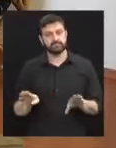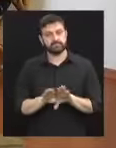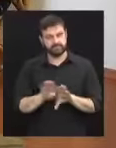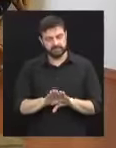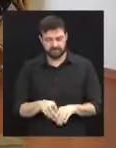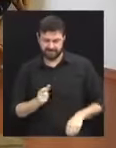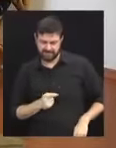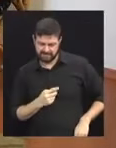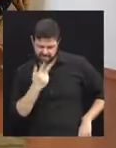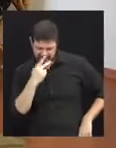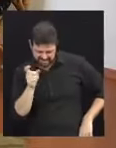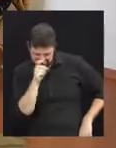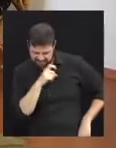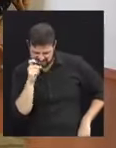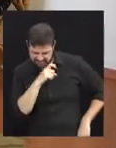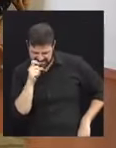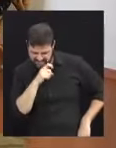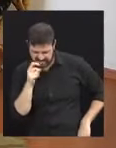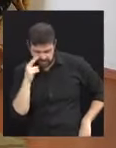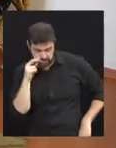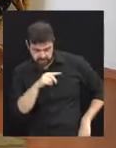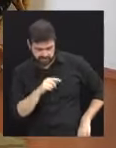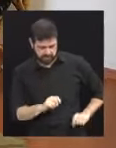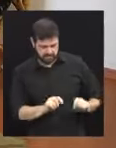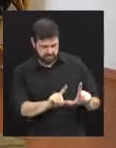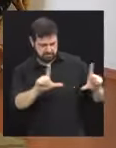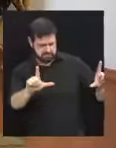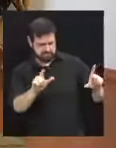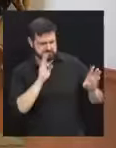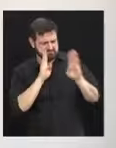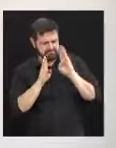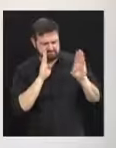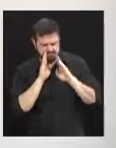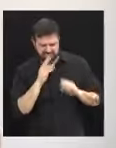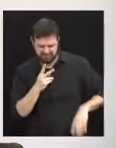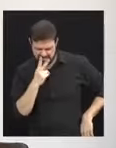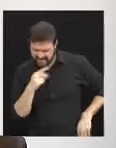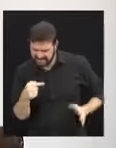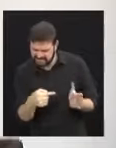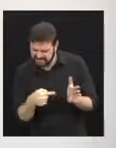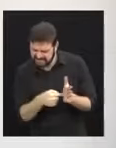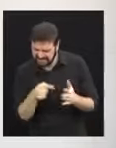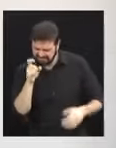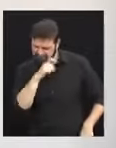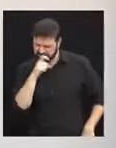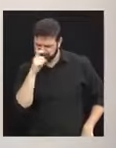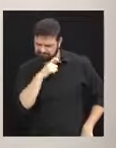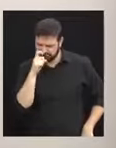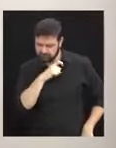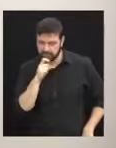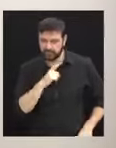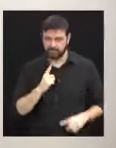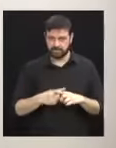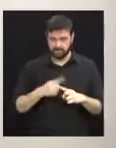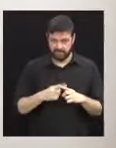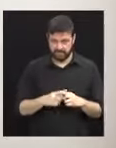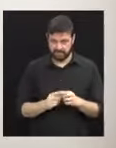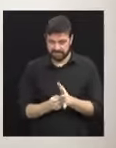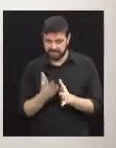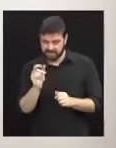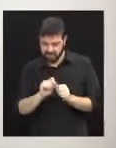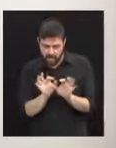não ser real, né, a denúncia. Então, assim, a gente toma muito cuidado com esse tipo de denúncia. Porque às vezes eles